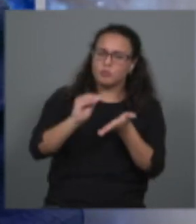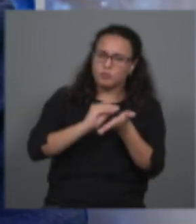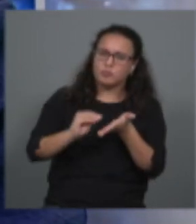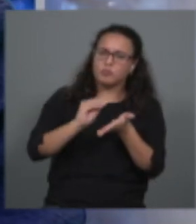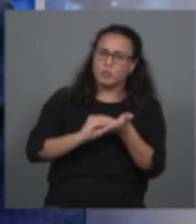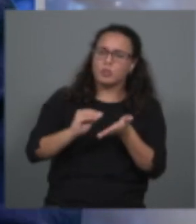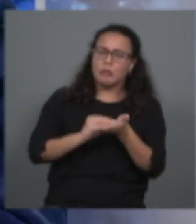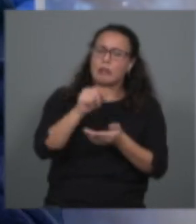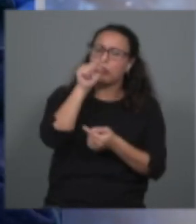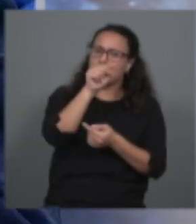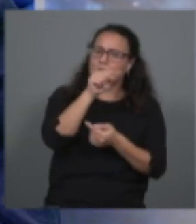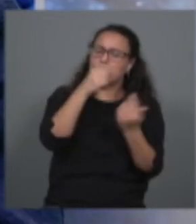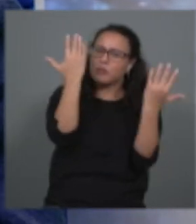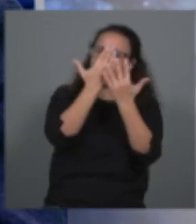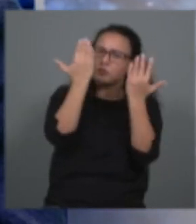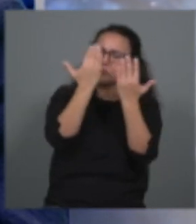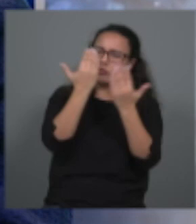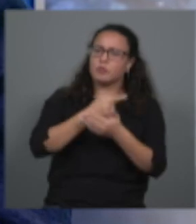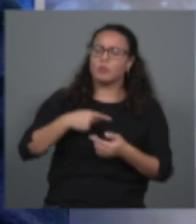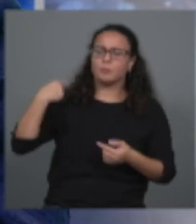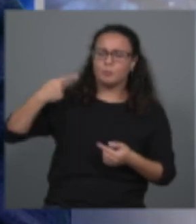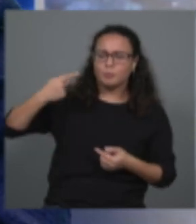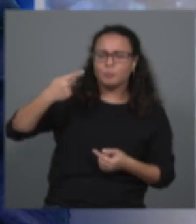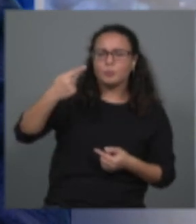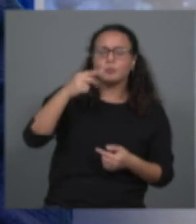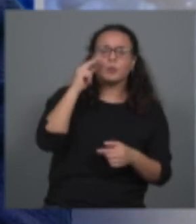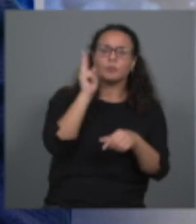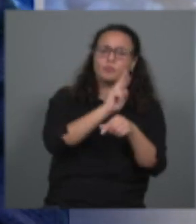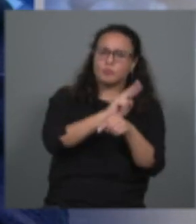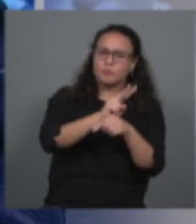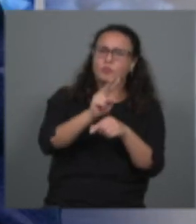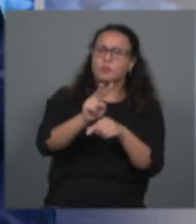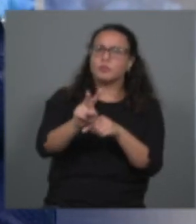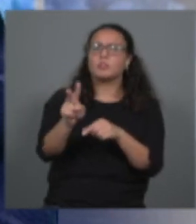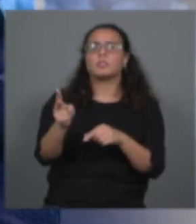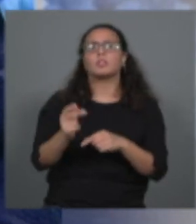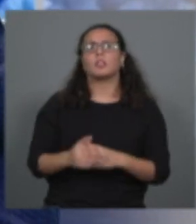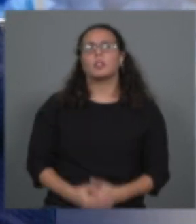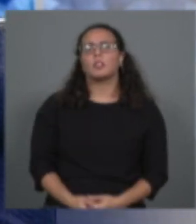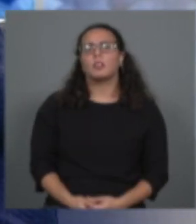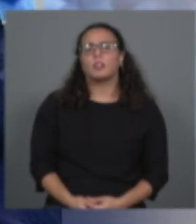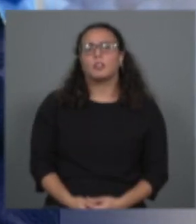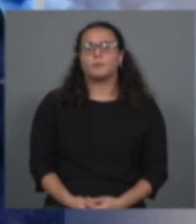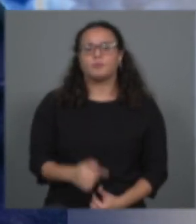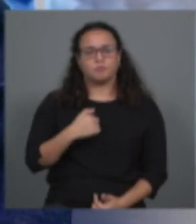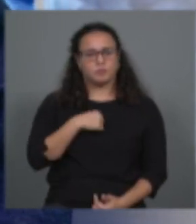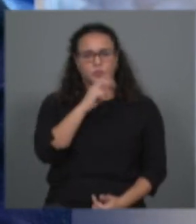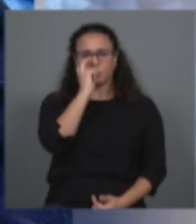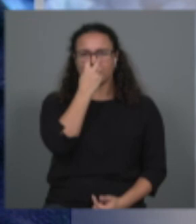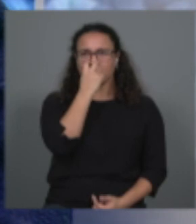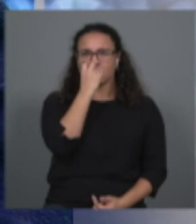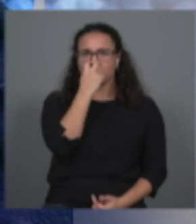teve foi visitar os presos à cadeia. E Portugal inteiro. É curioso, eu já li